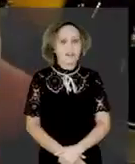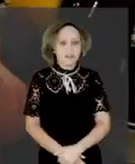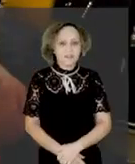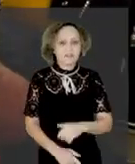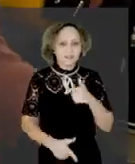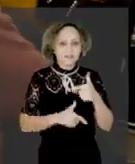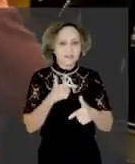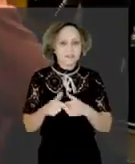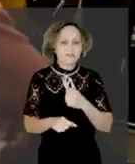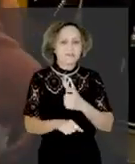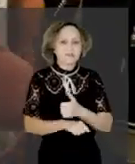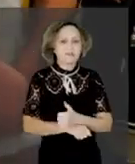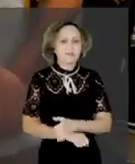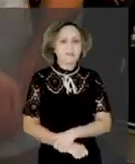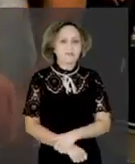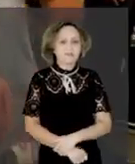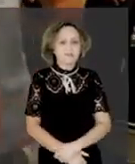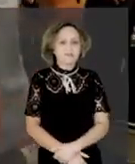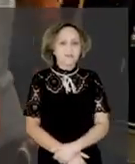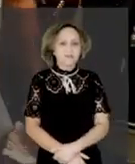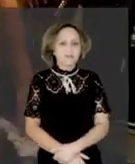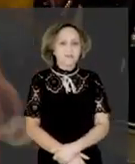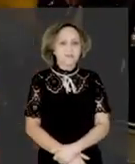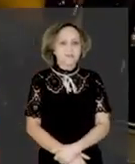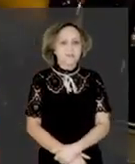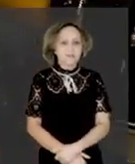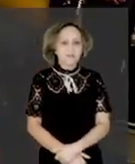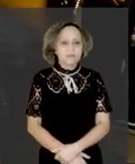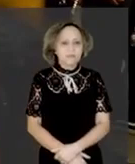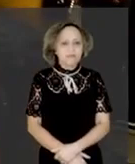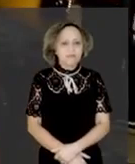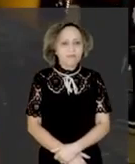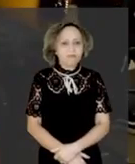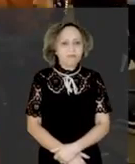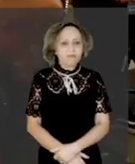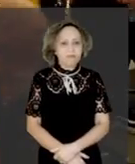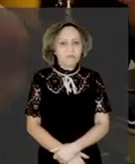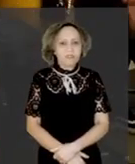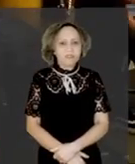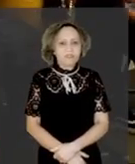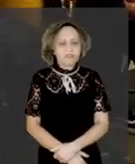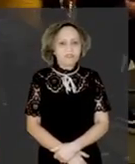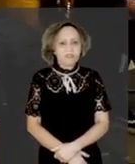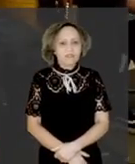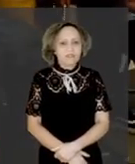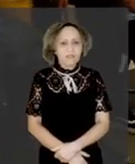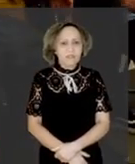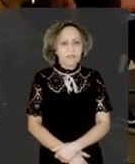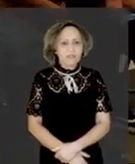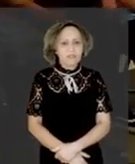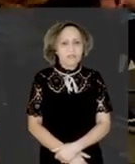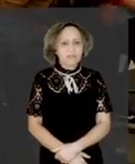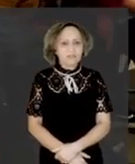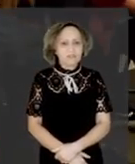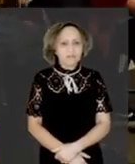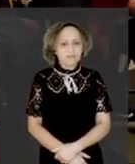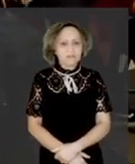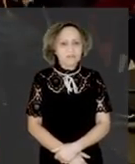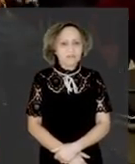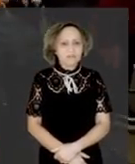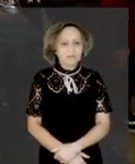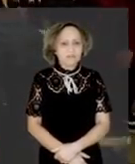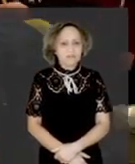Companheiros e companheiras, deixa eu pedir para que a gente dê início às nossas atividades aqui, nessa